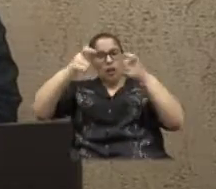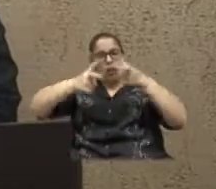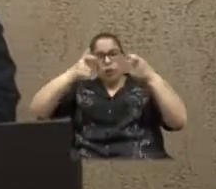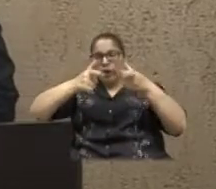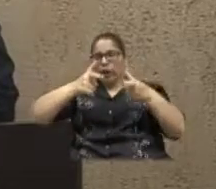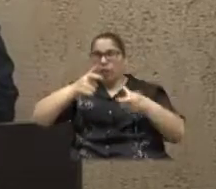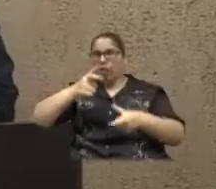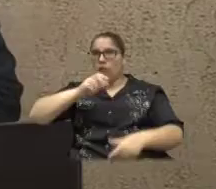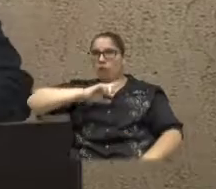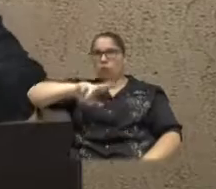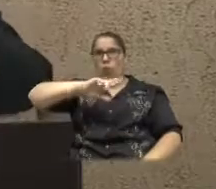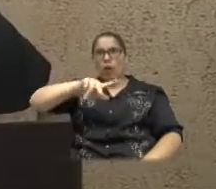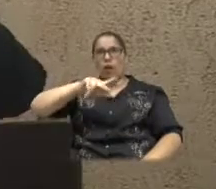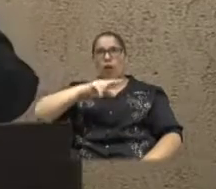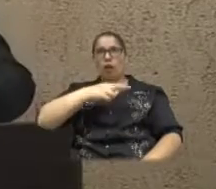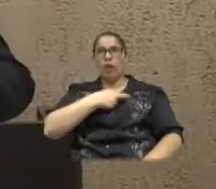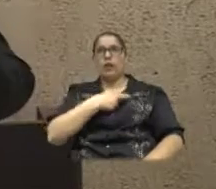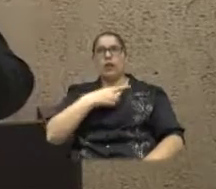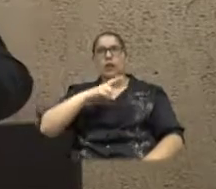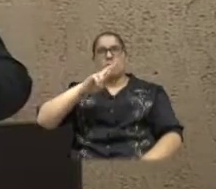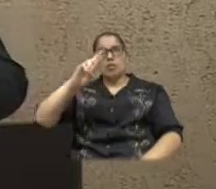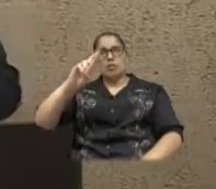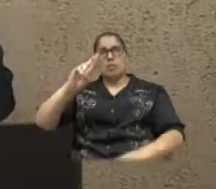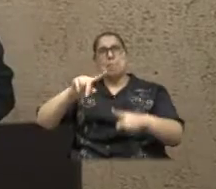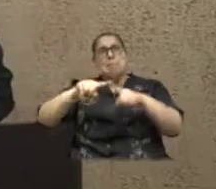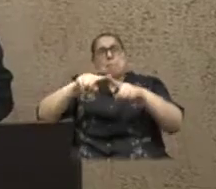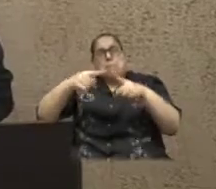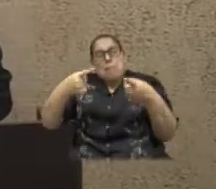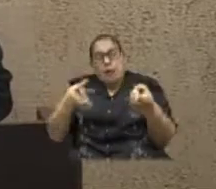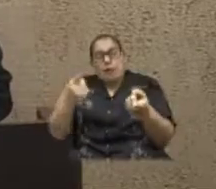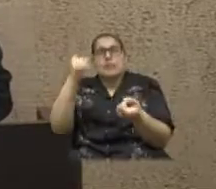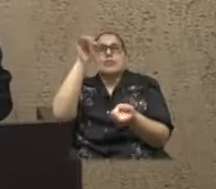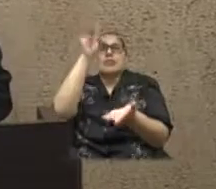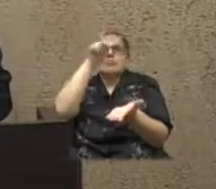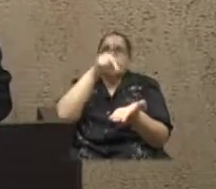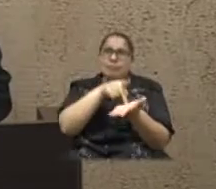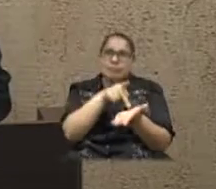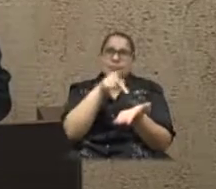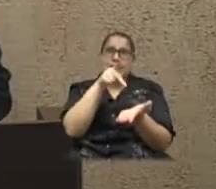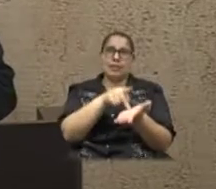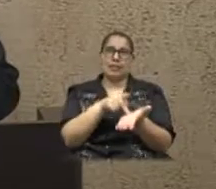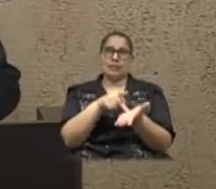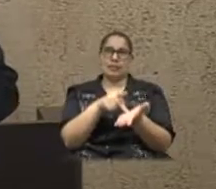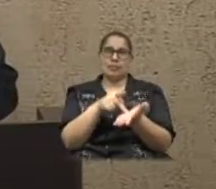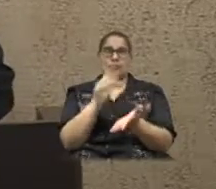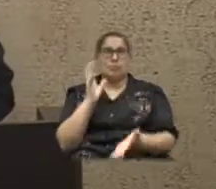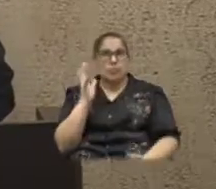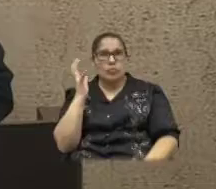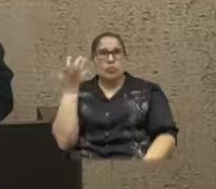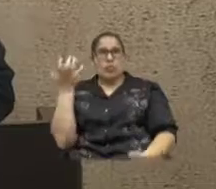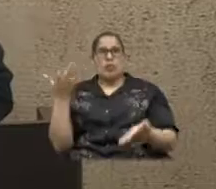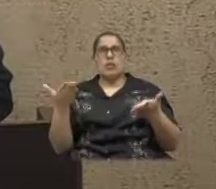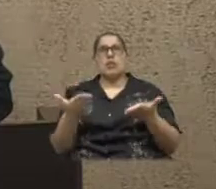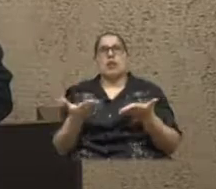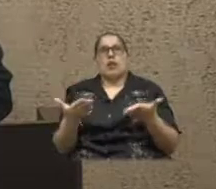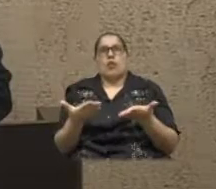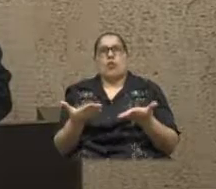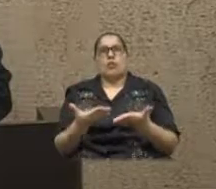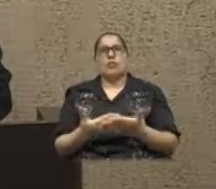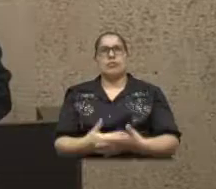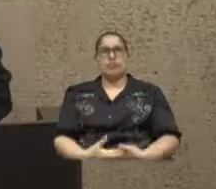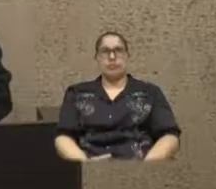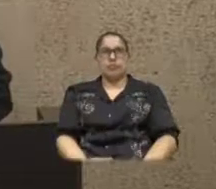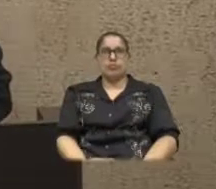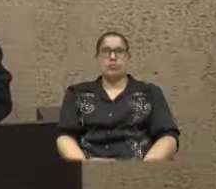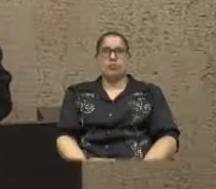igreja, mas não é. É a pura realidade do que nós estamos vendo no dia de hoje. É a pura realidade do que nós